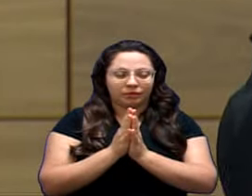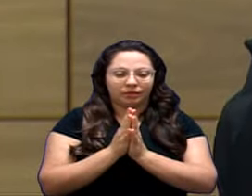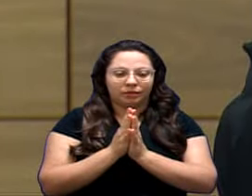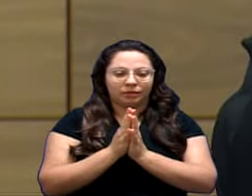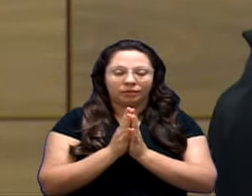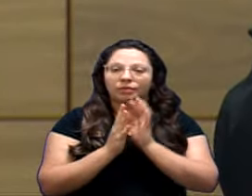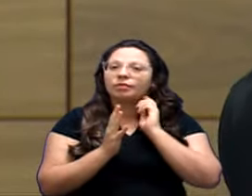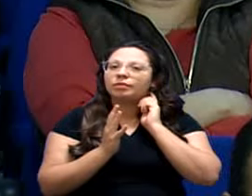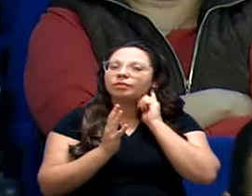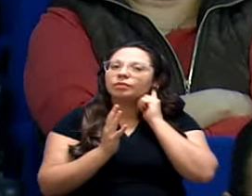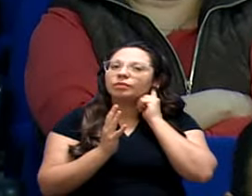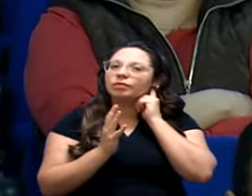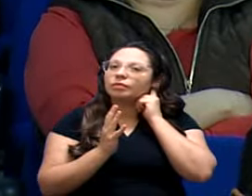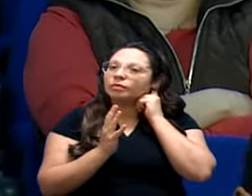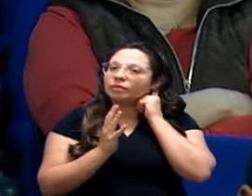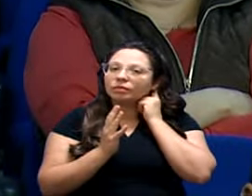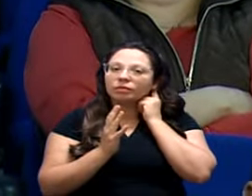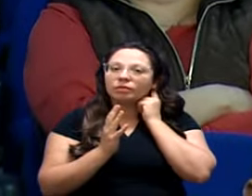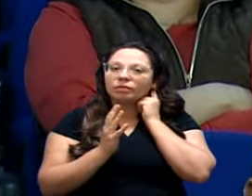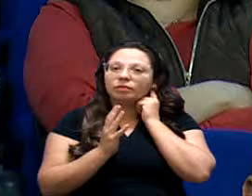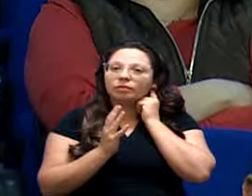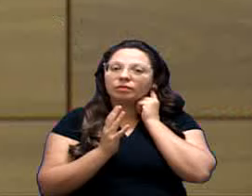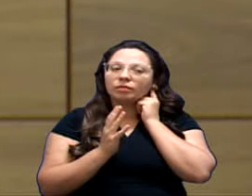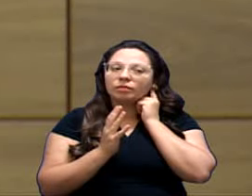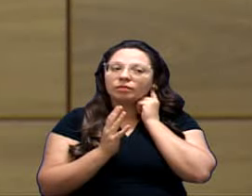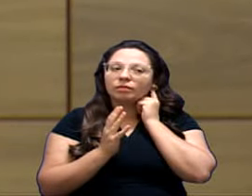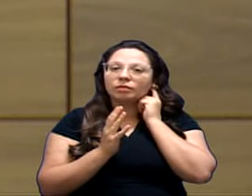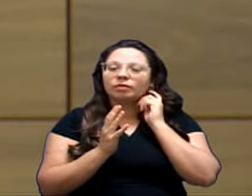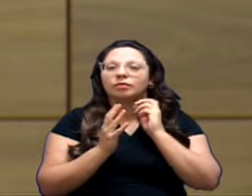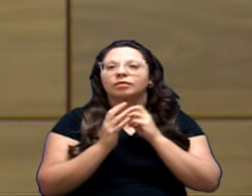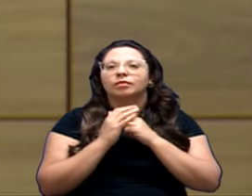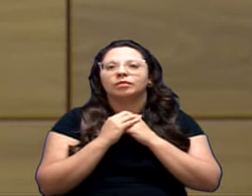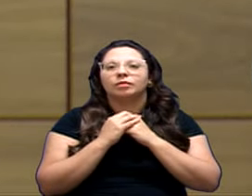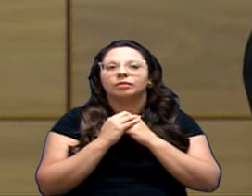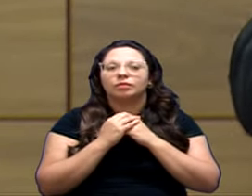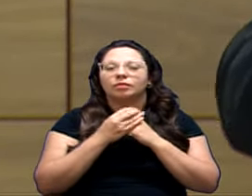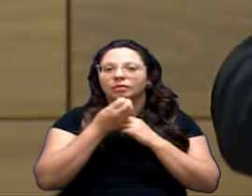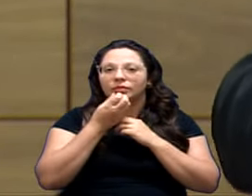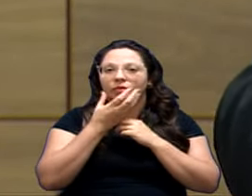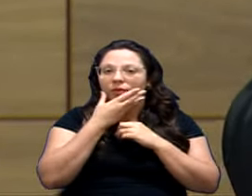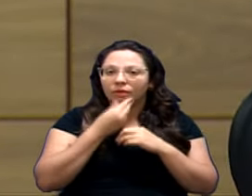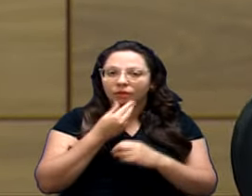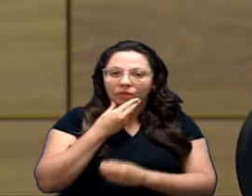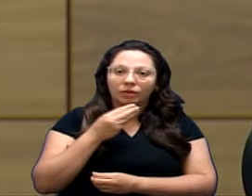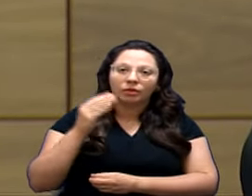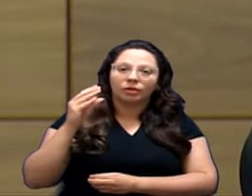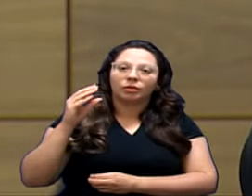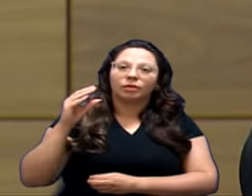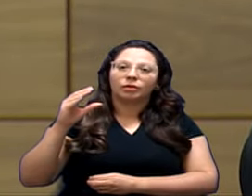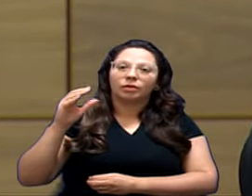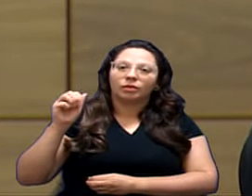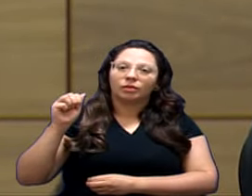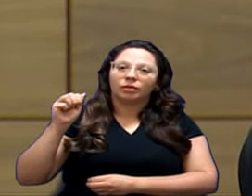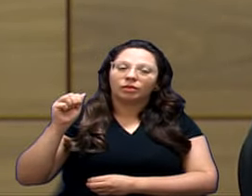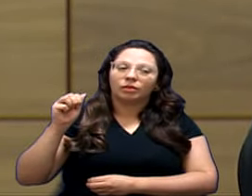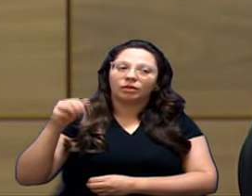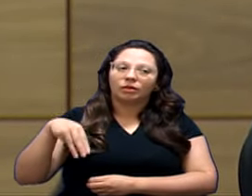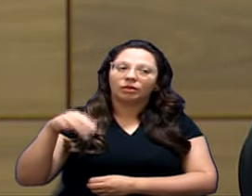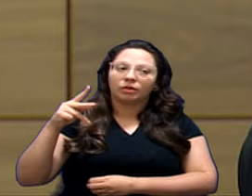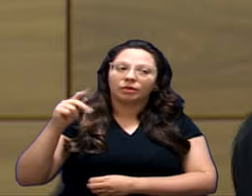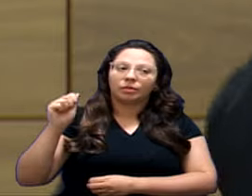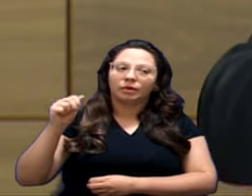a palavra o vereador campanate eu gostaria de passar a palavra para